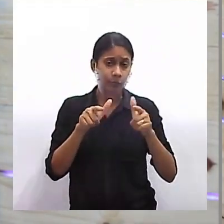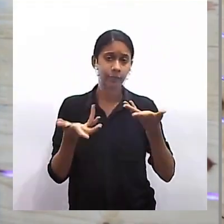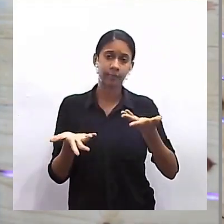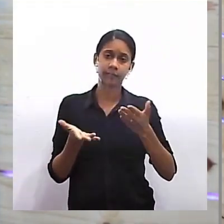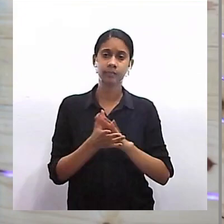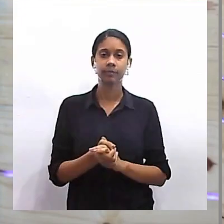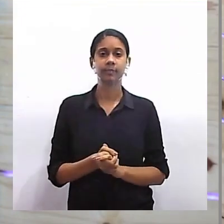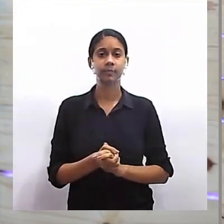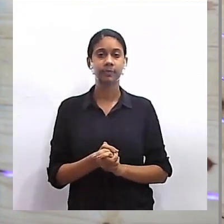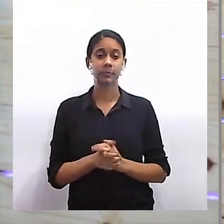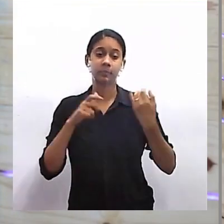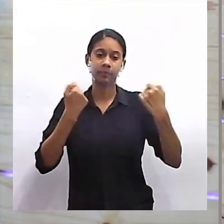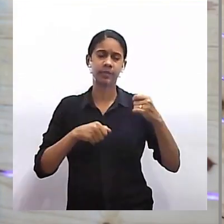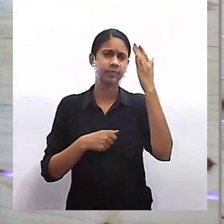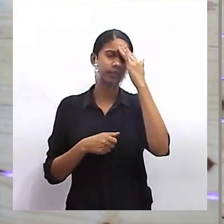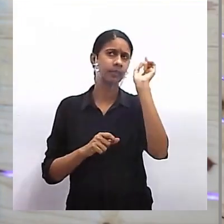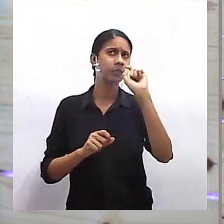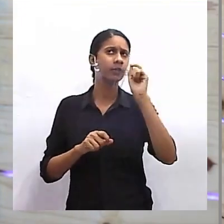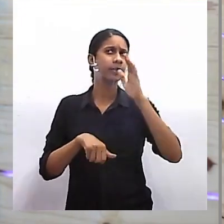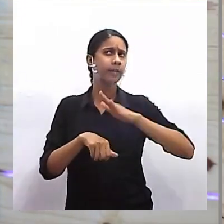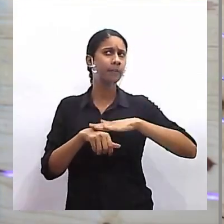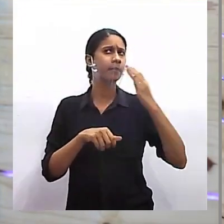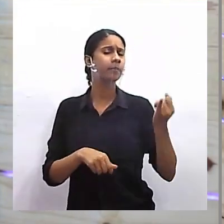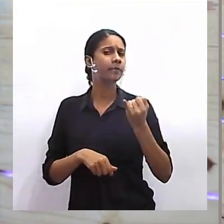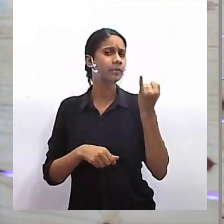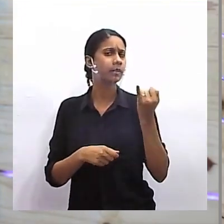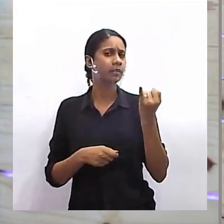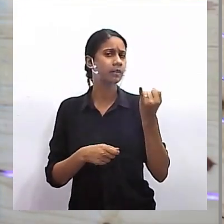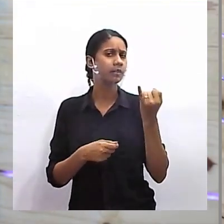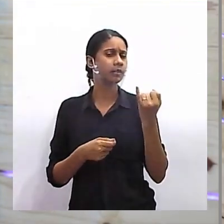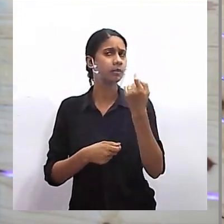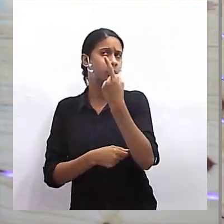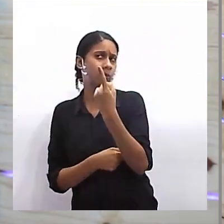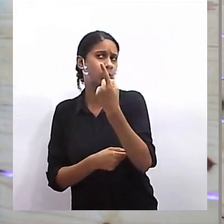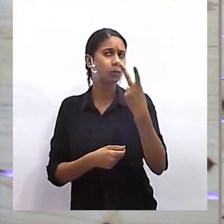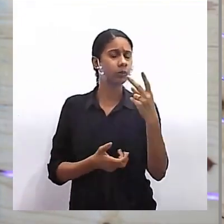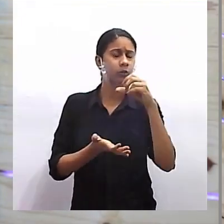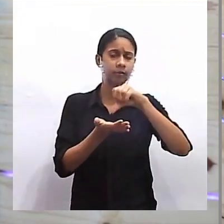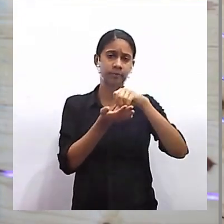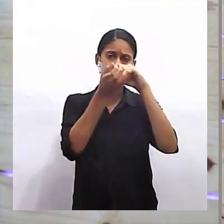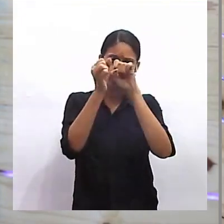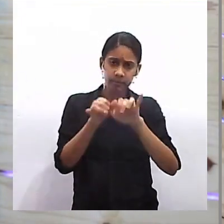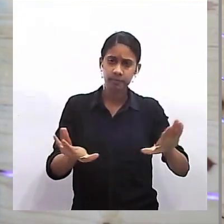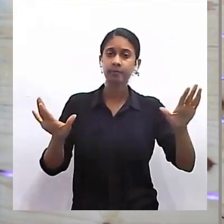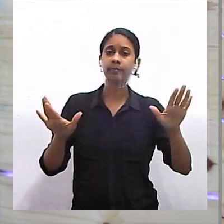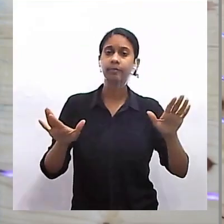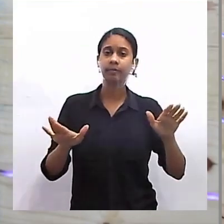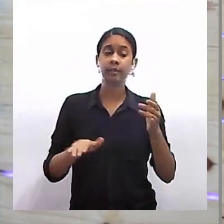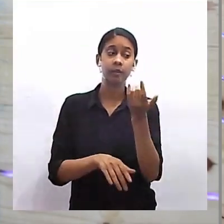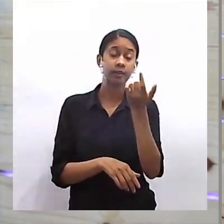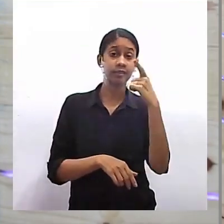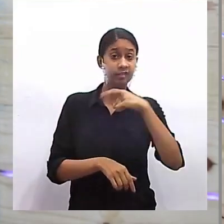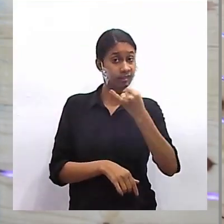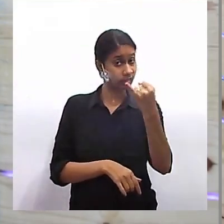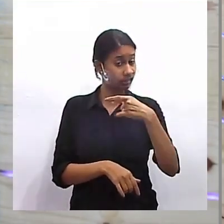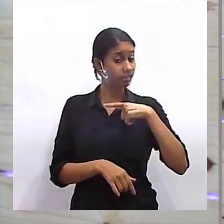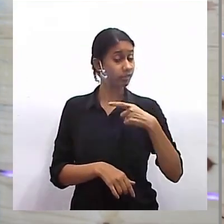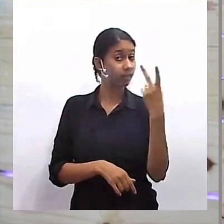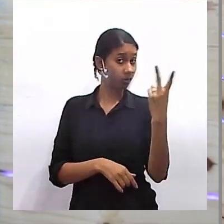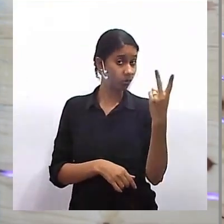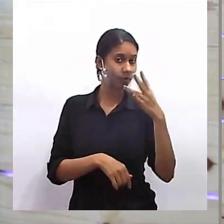se o que é mais viável para mim. Ter um CD ou 2 CDs. Para ter um outro CD é mais custo, tudo em dobro.